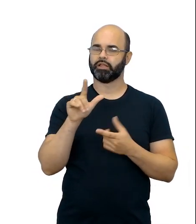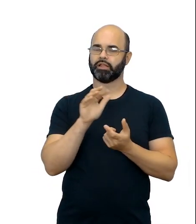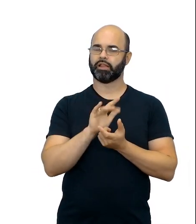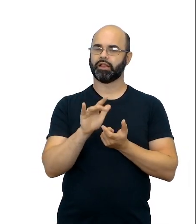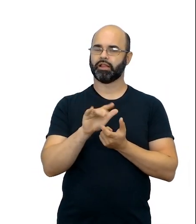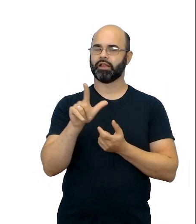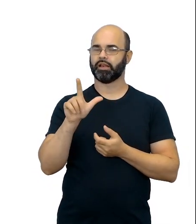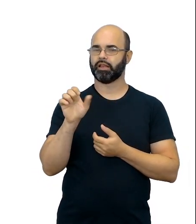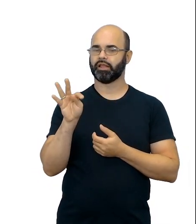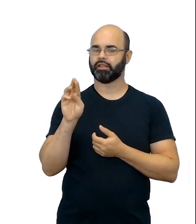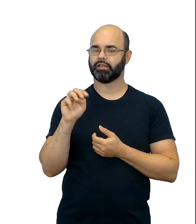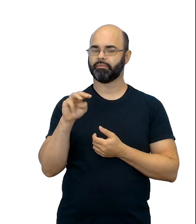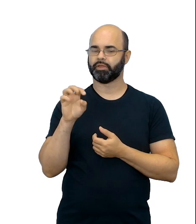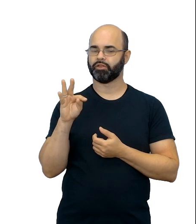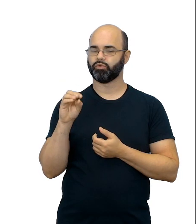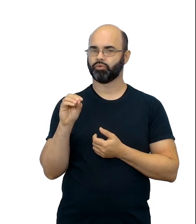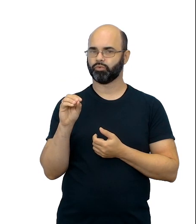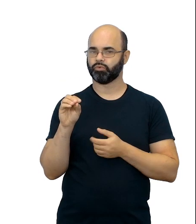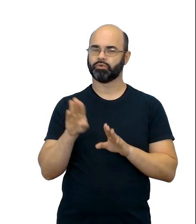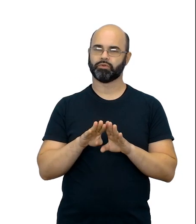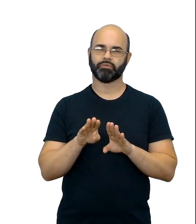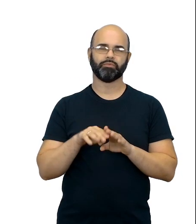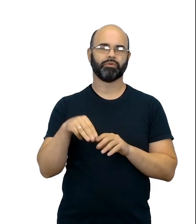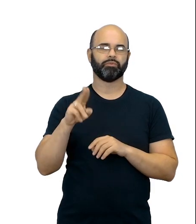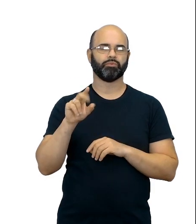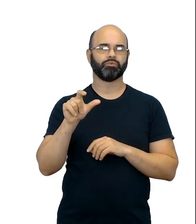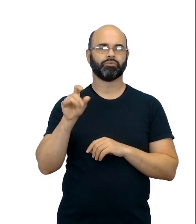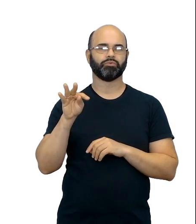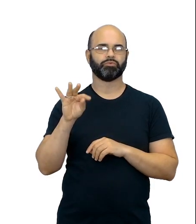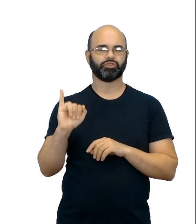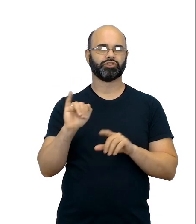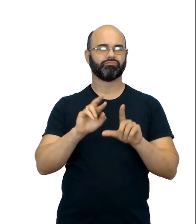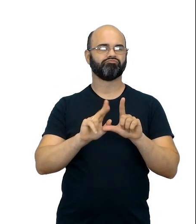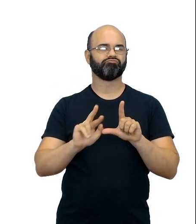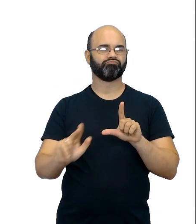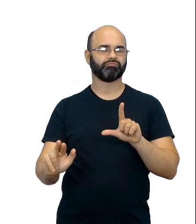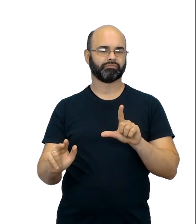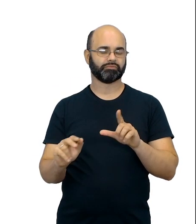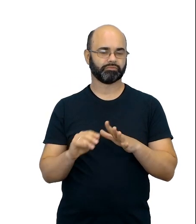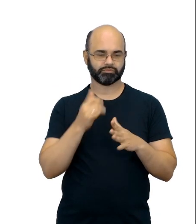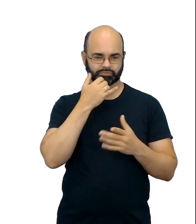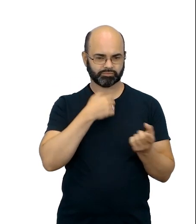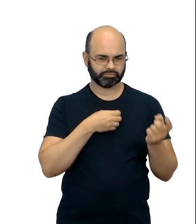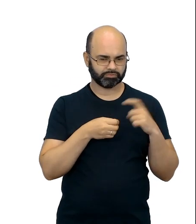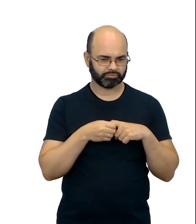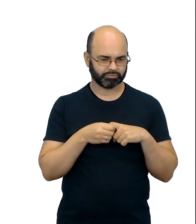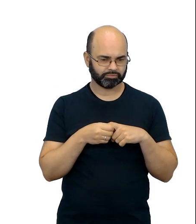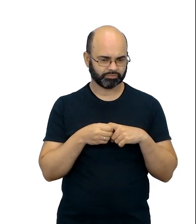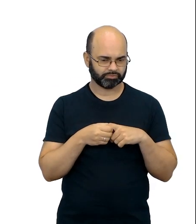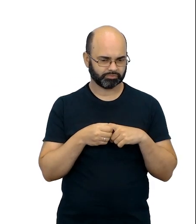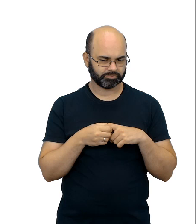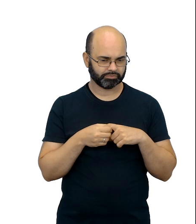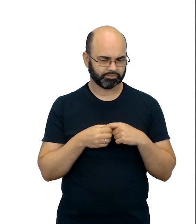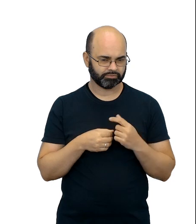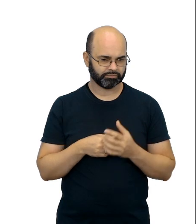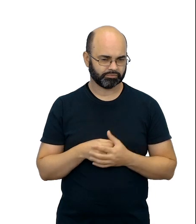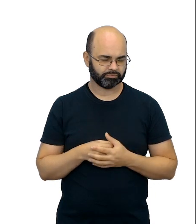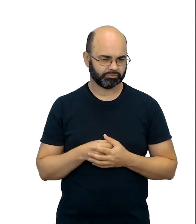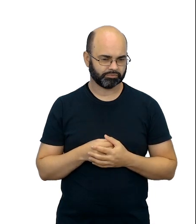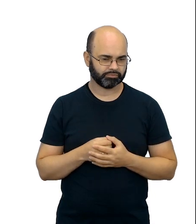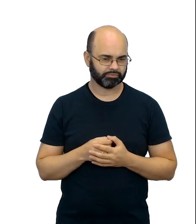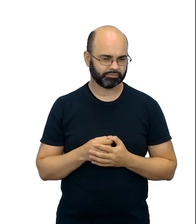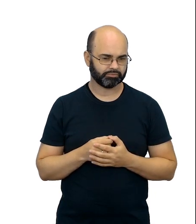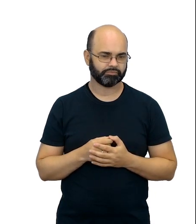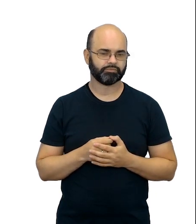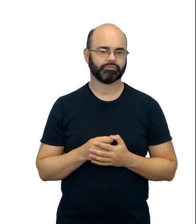multissemioses também, né? Então, é importante que se compreenda também, desculpa, vou voltar um pouquinho, e